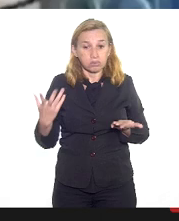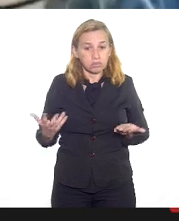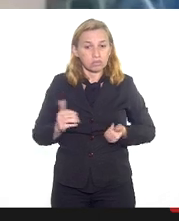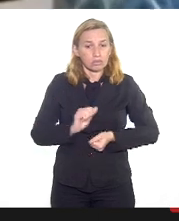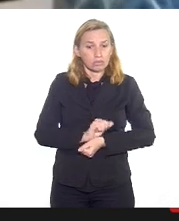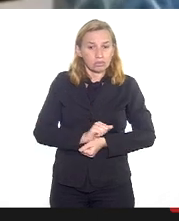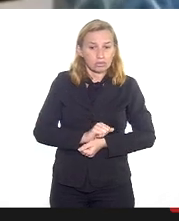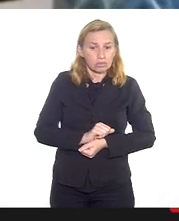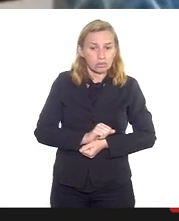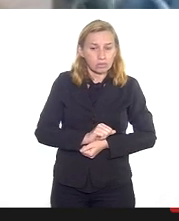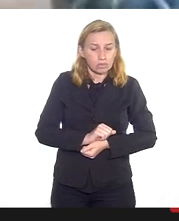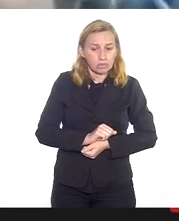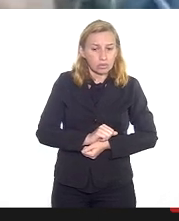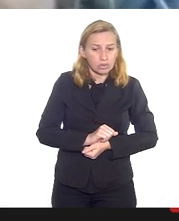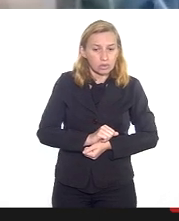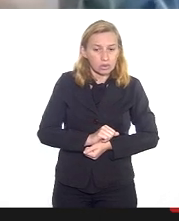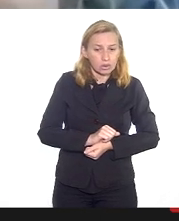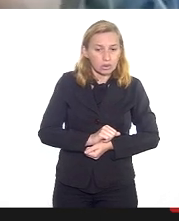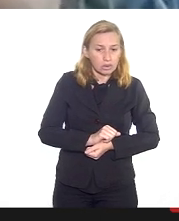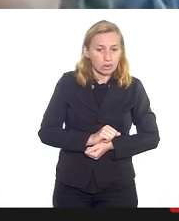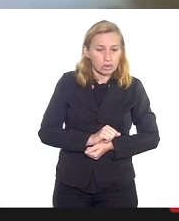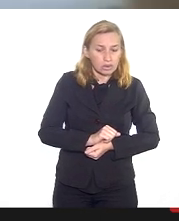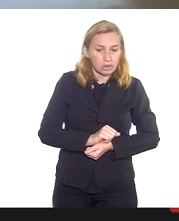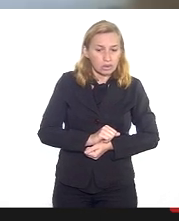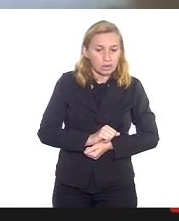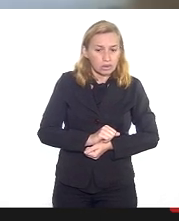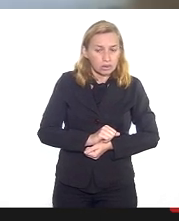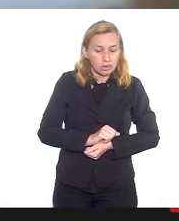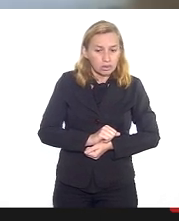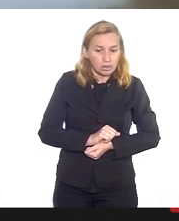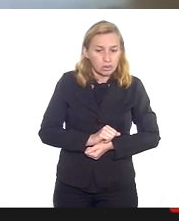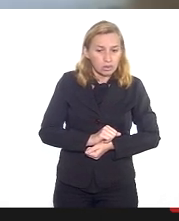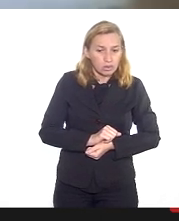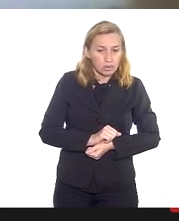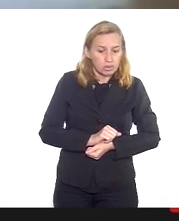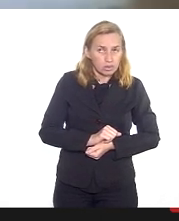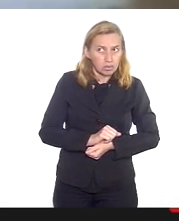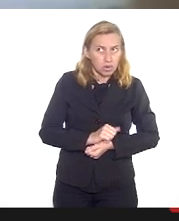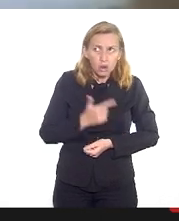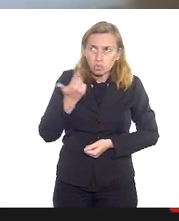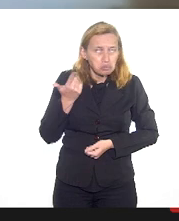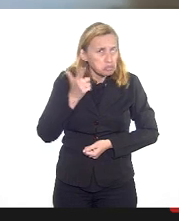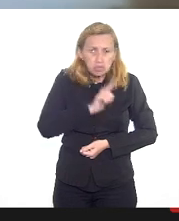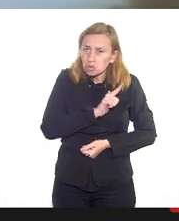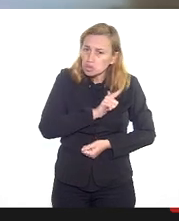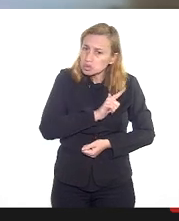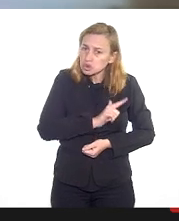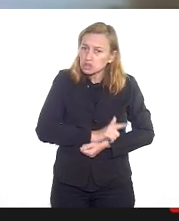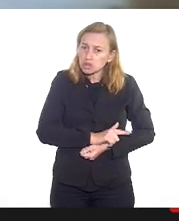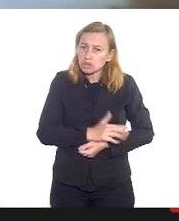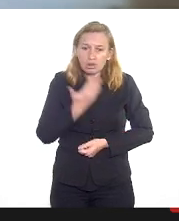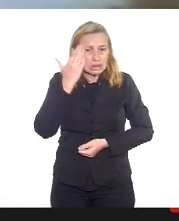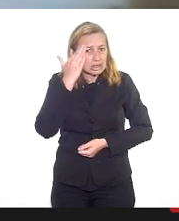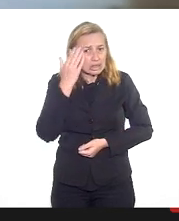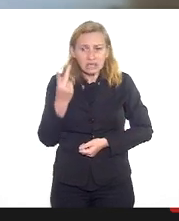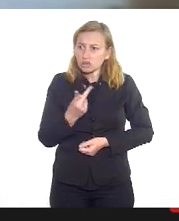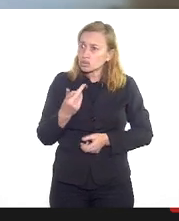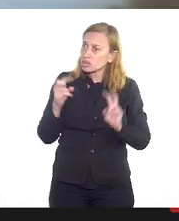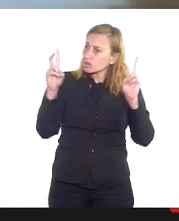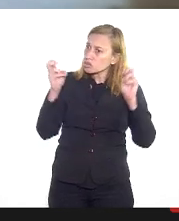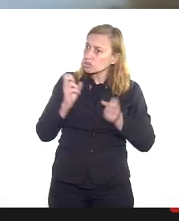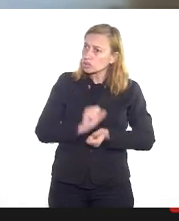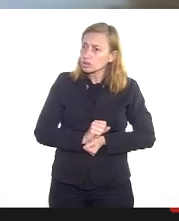estratosféricos. Então, é estratosférico. E eu não consigo saída para essas duas questões do mundo